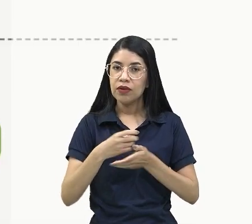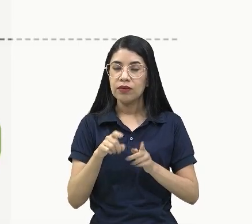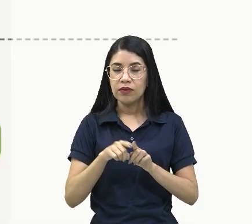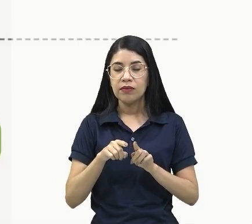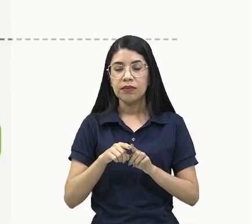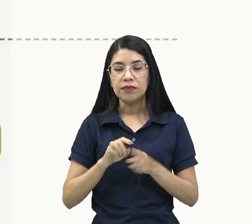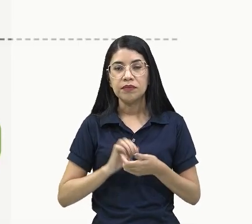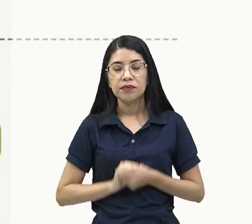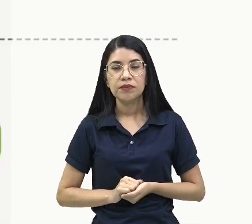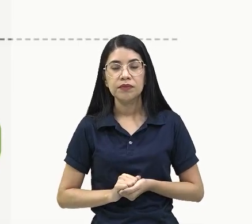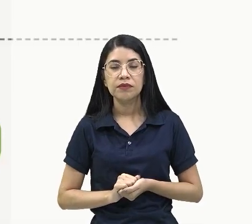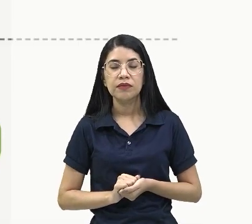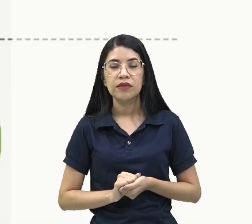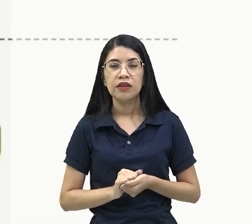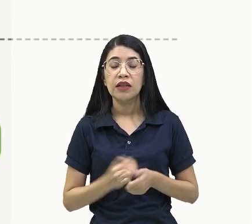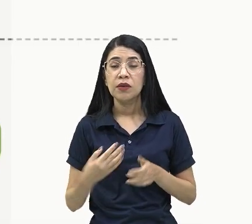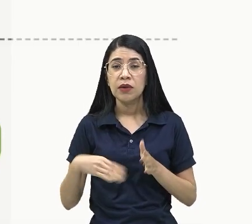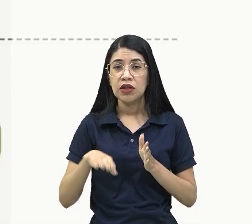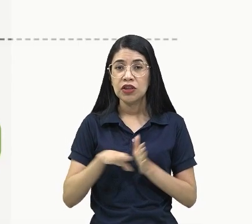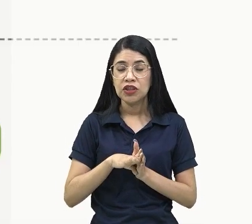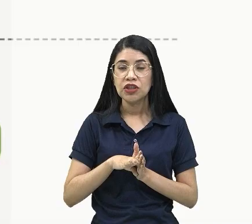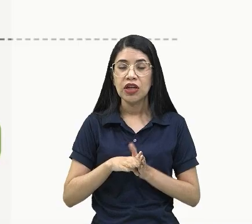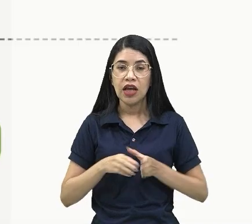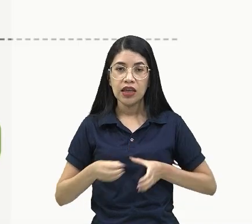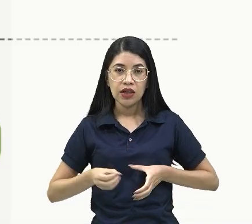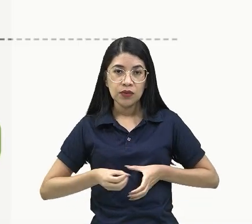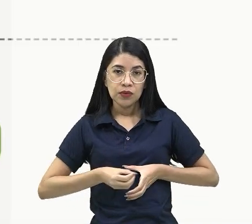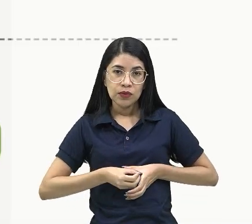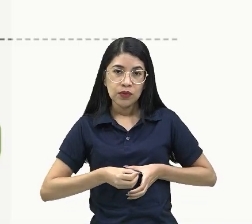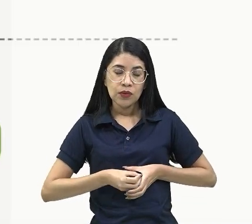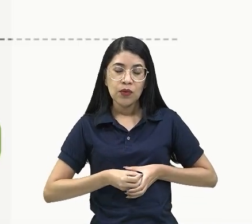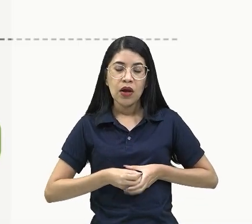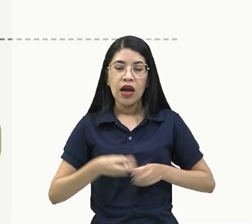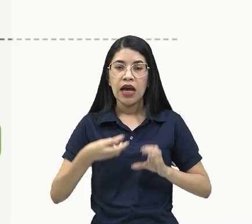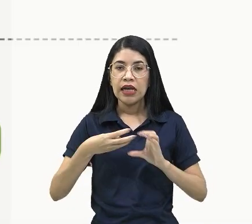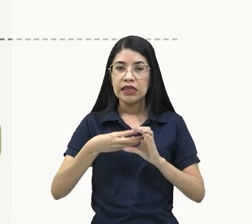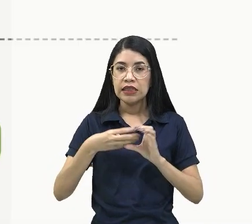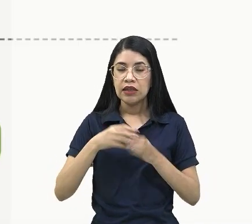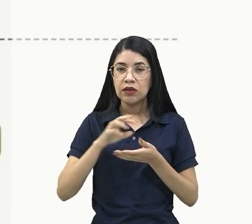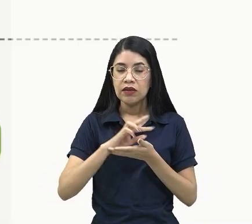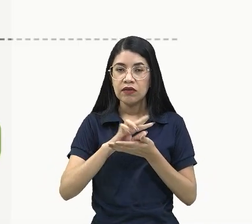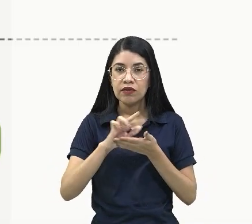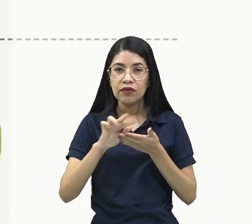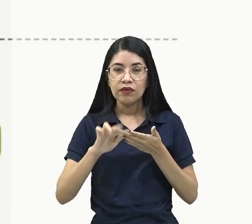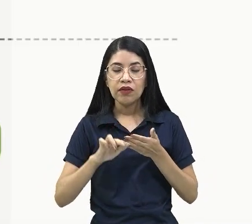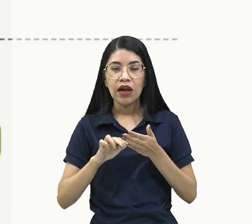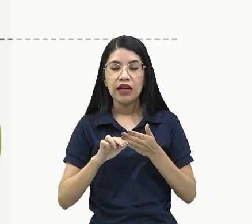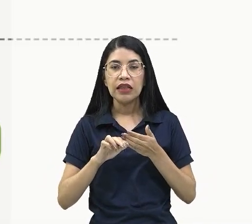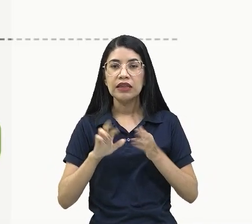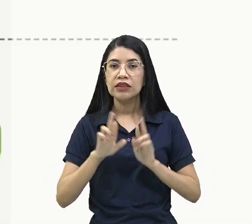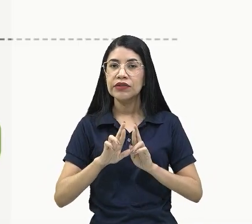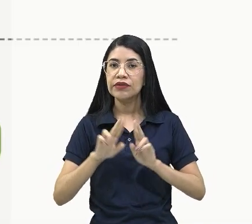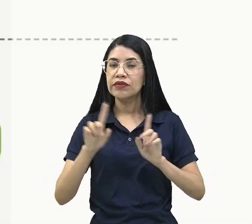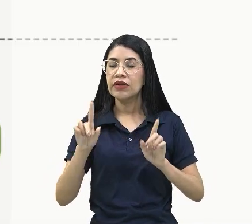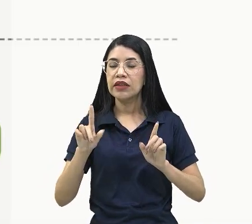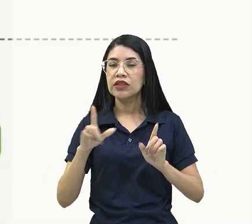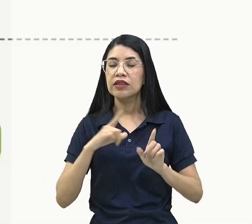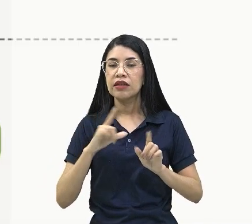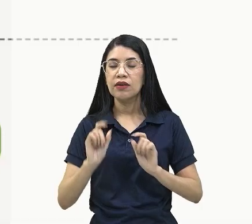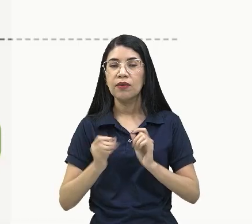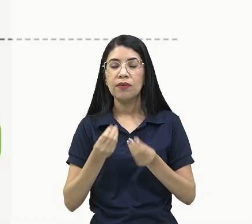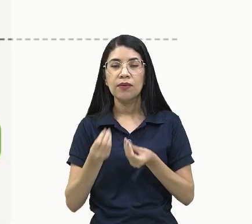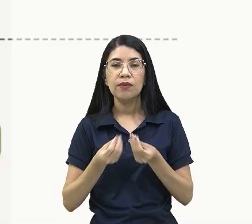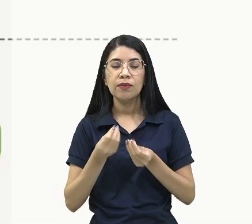Ao atingir o endométrio, essas células trofoblásticas, elas vão se diferenciar